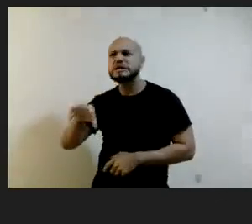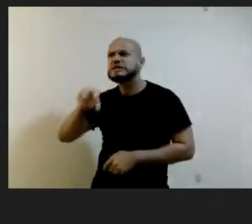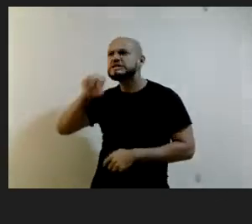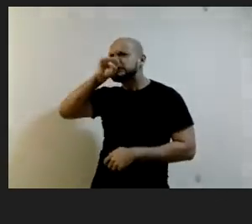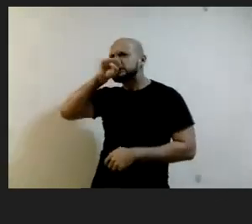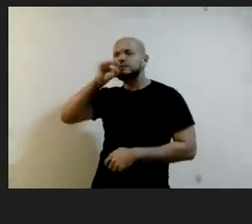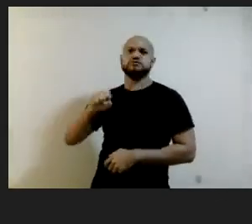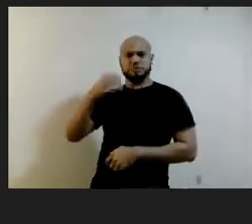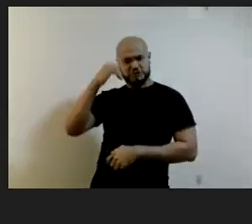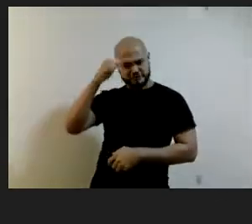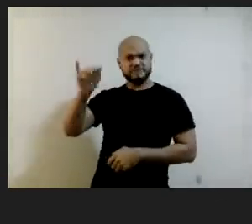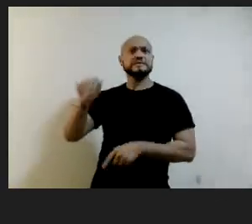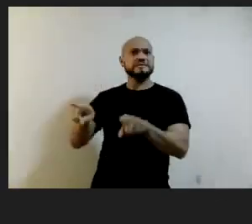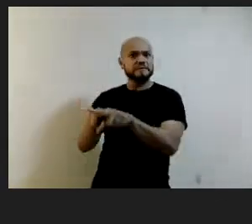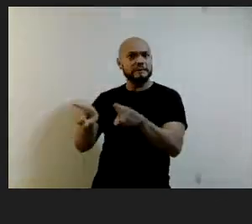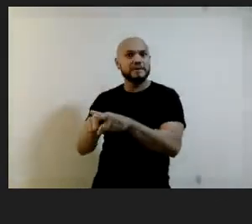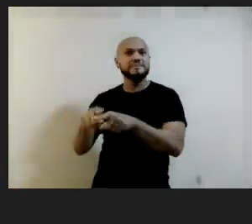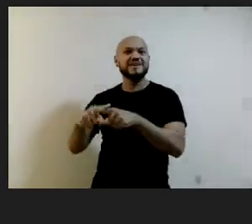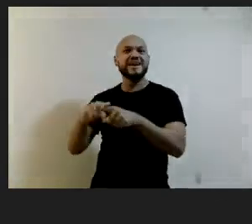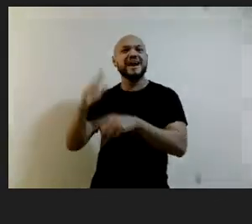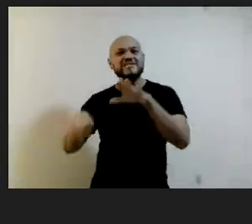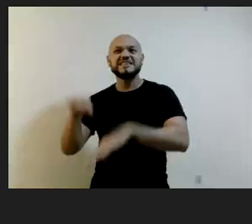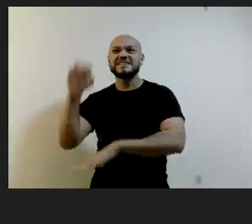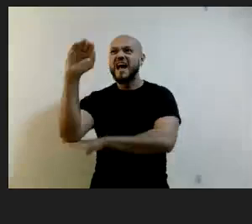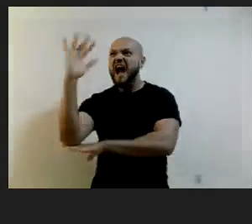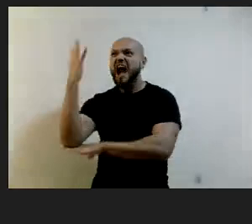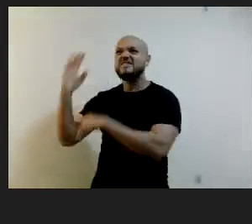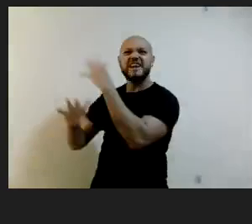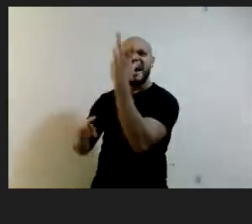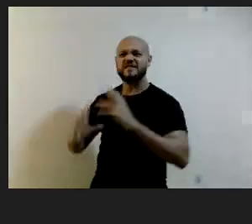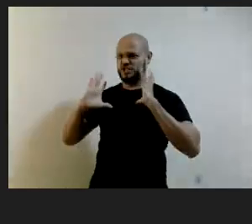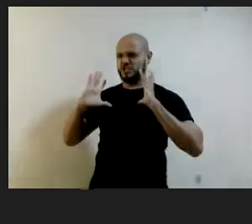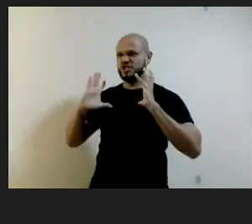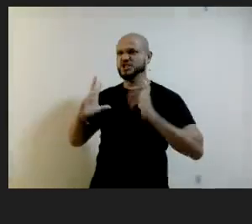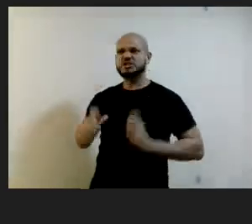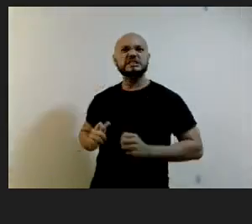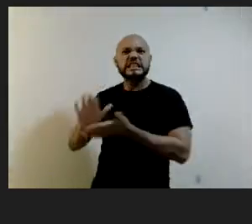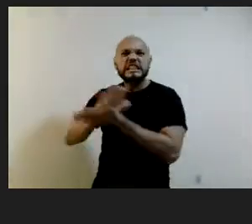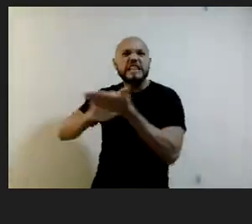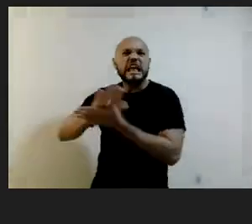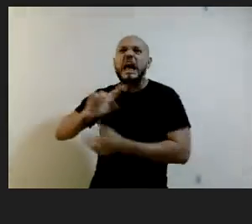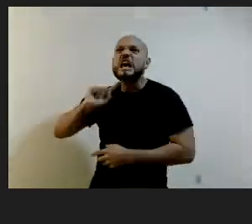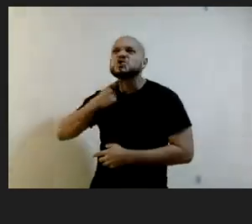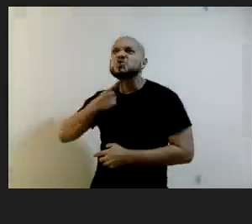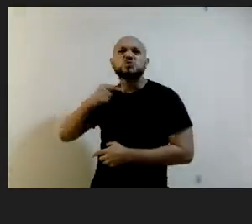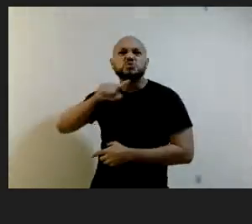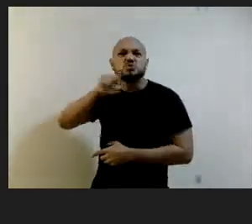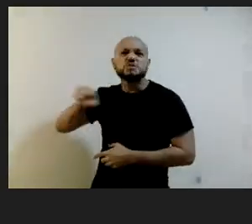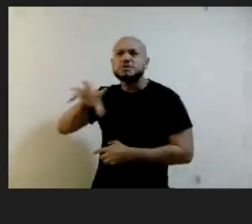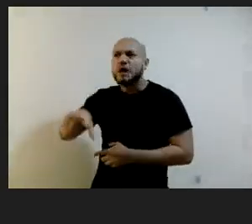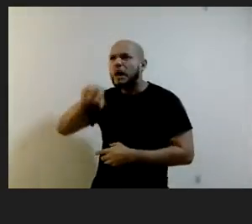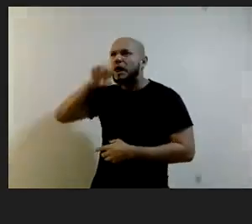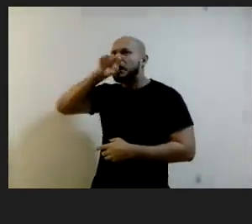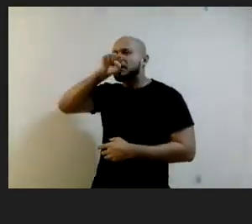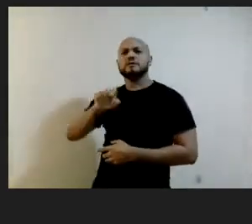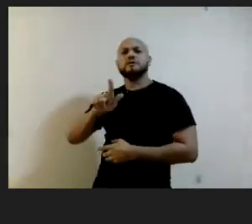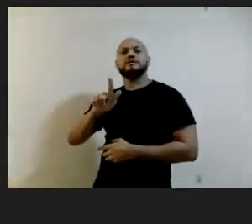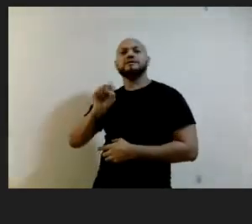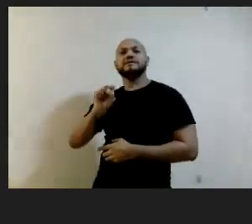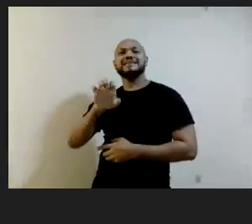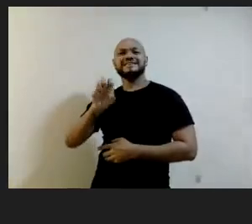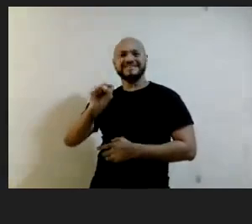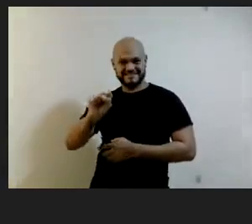ambiental é um grande também inimigo do coração. Não só a inalada, né? Gases, mas até a